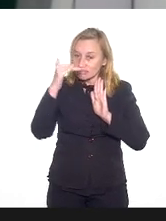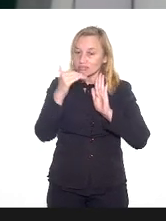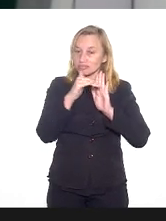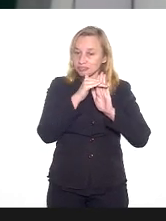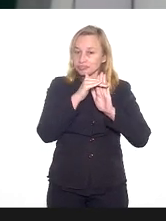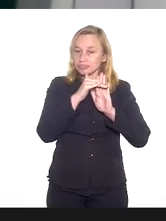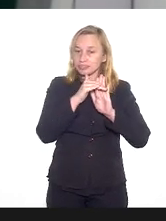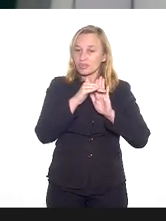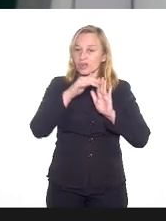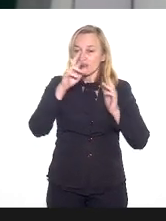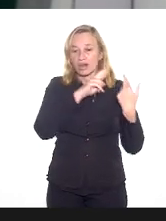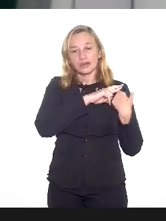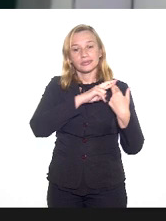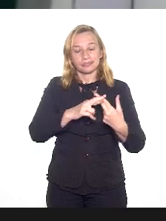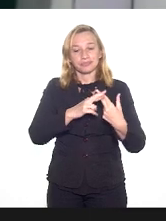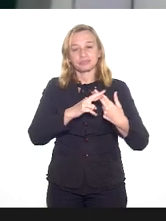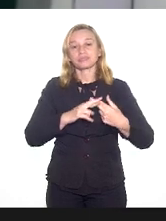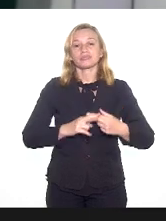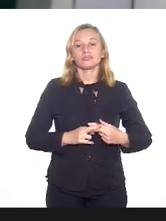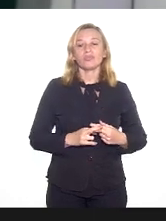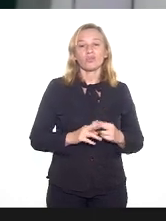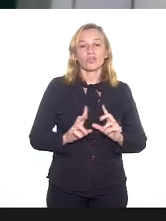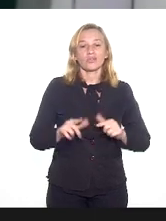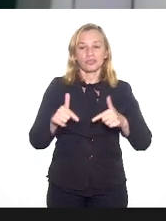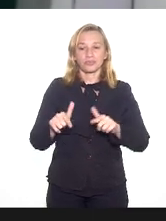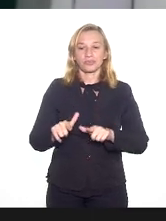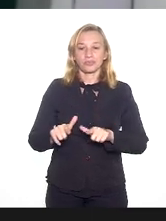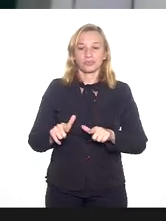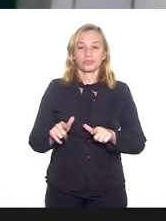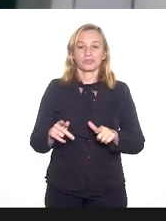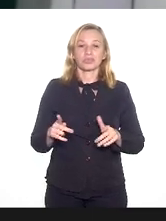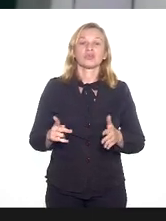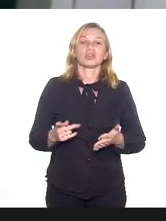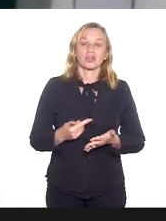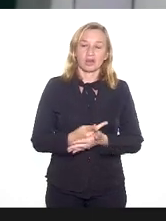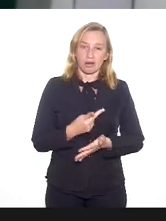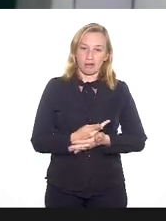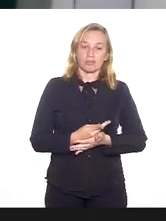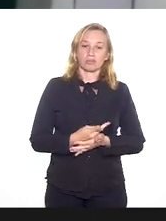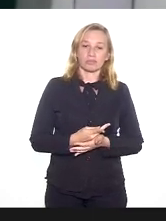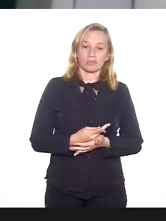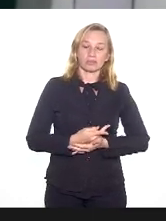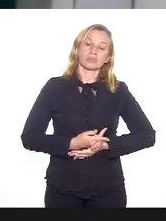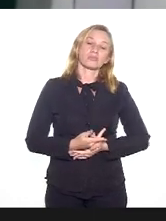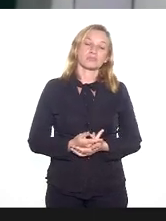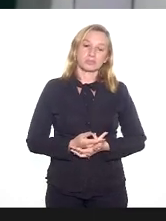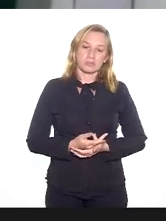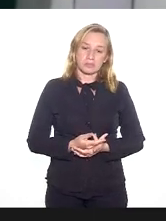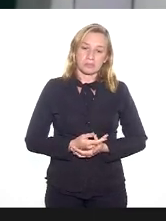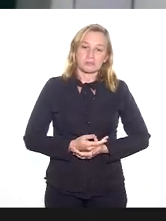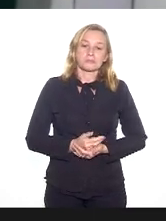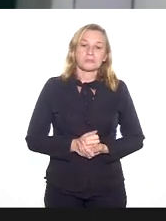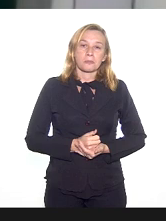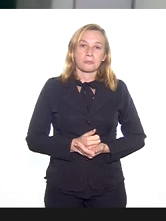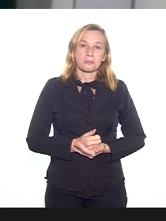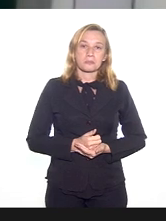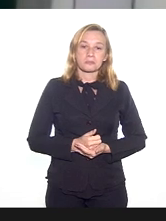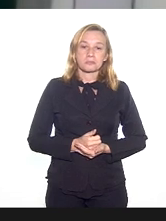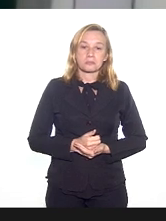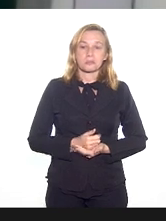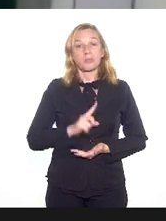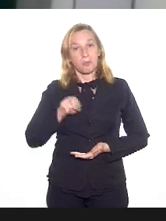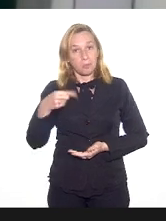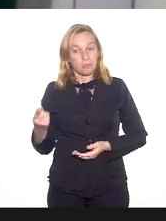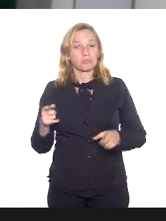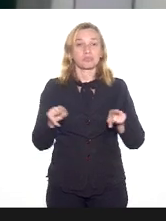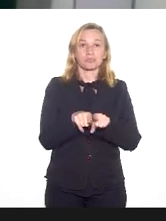constituídos responsáveis por chancelar esse tipo de operação quando partem dos entes subnacionais. Outro aspecto